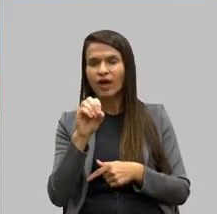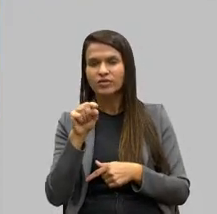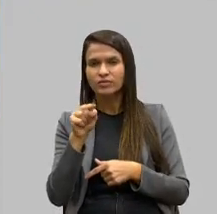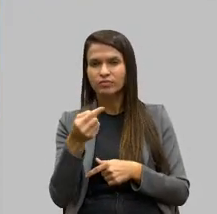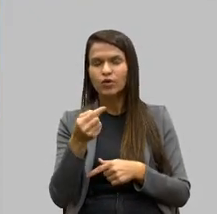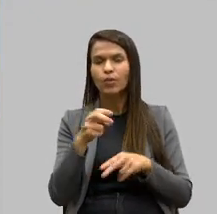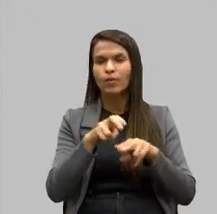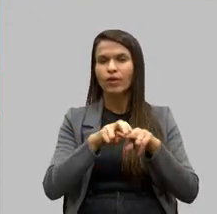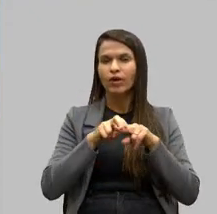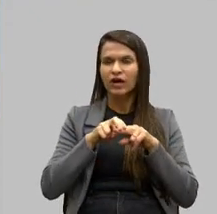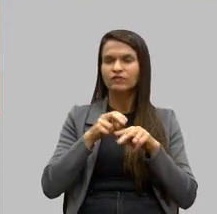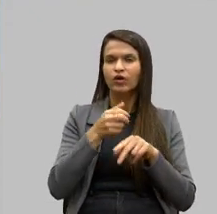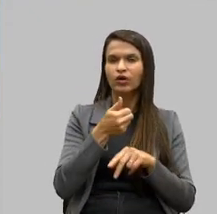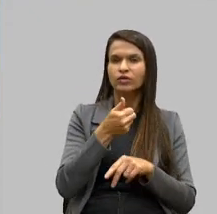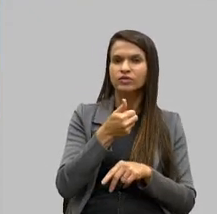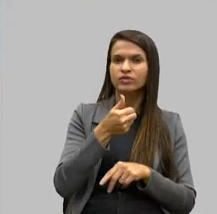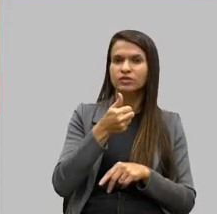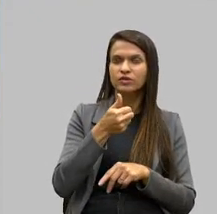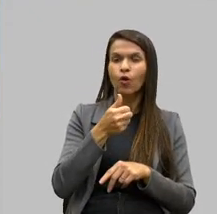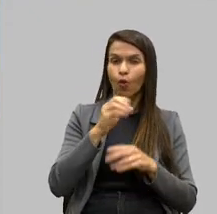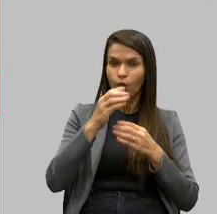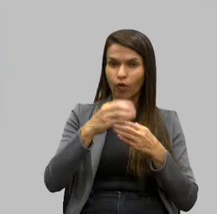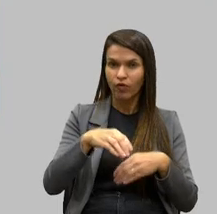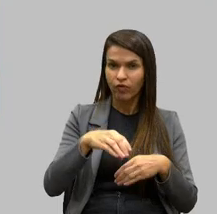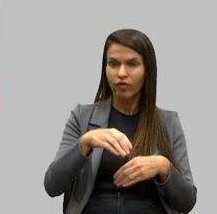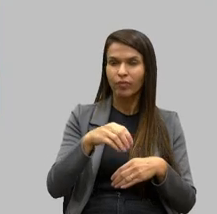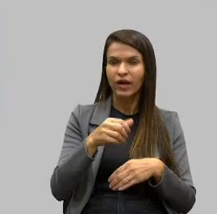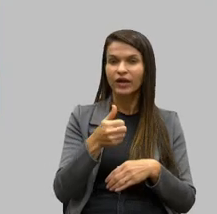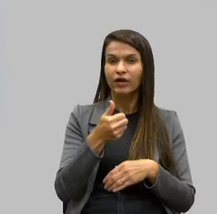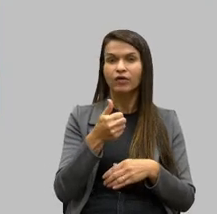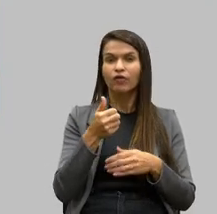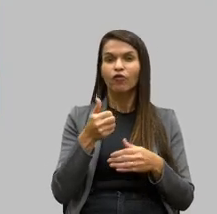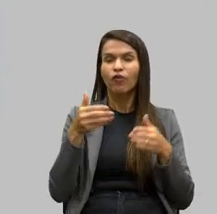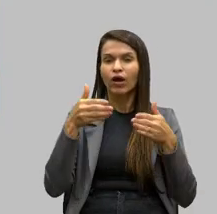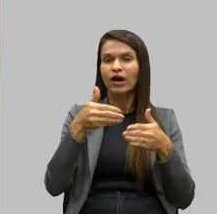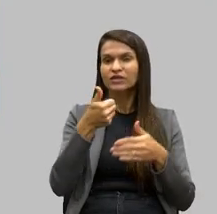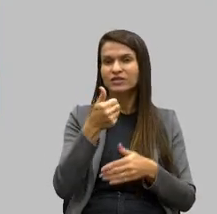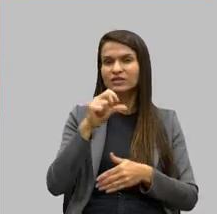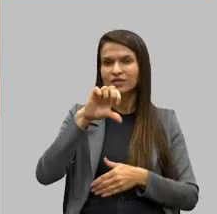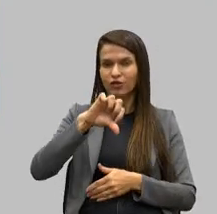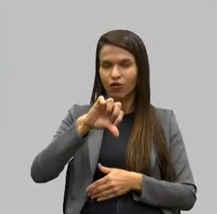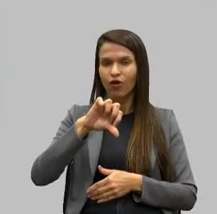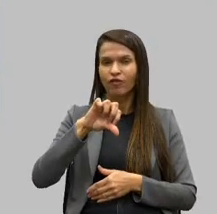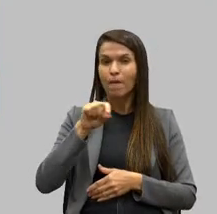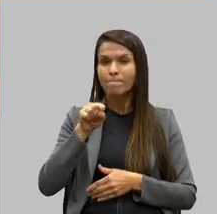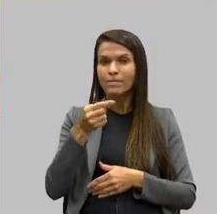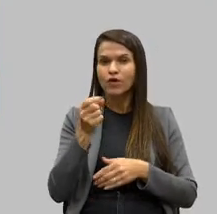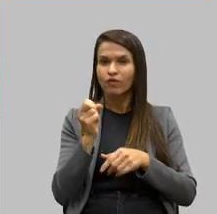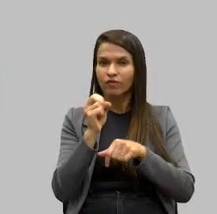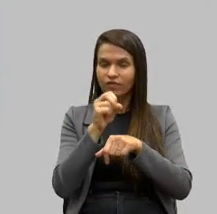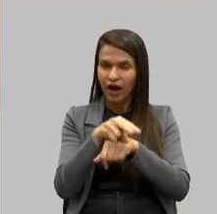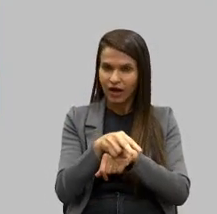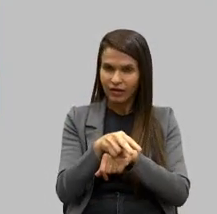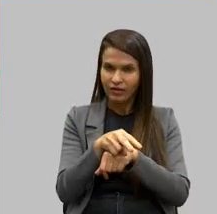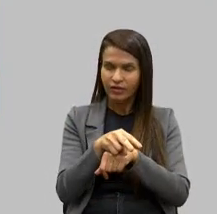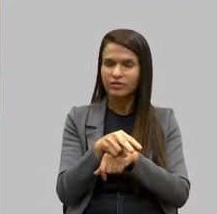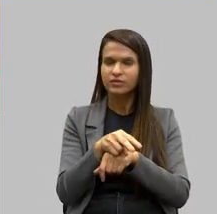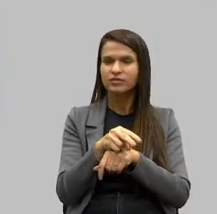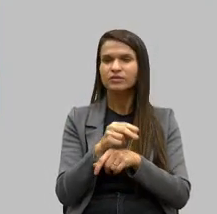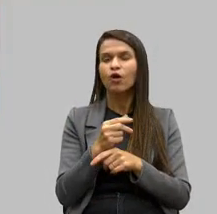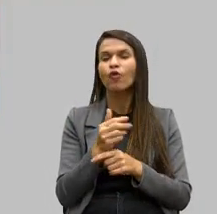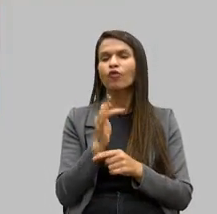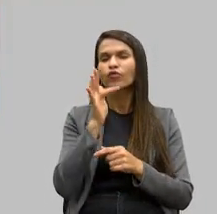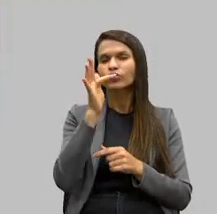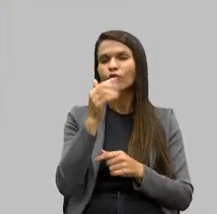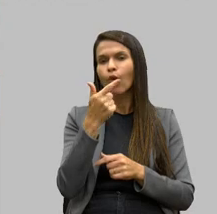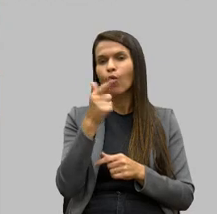foram 19... O concurso foi para 19 mil vagas. ou seja, se o próximo concurso